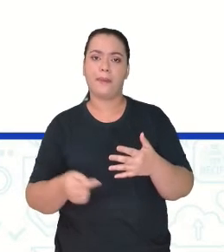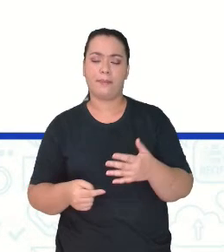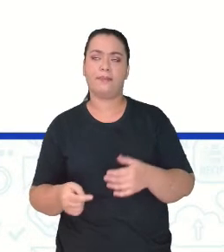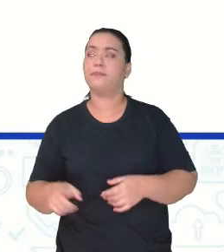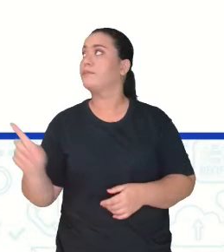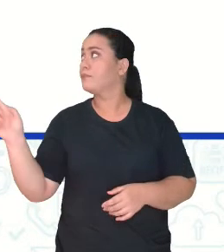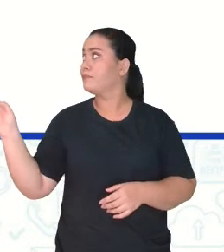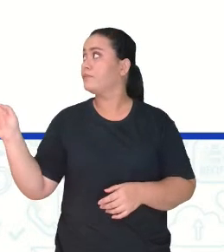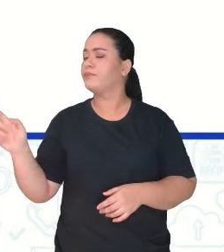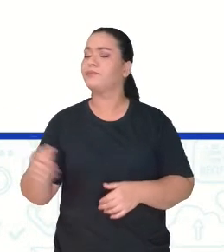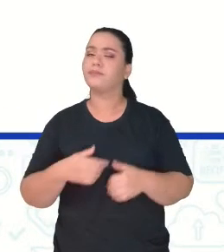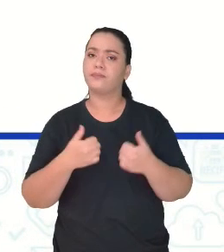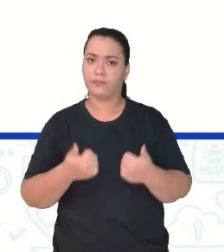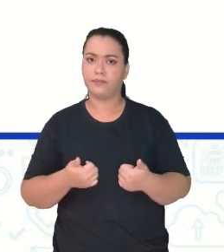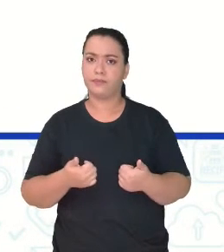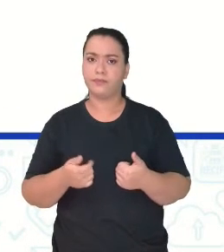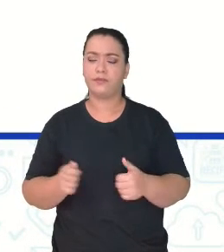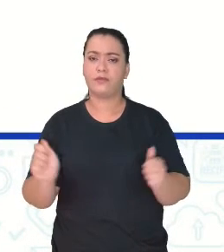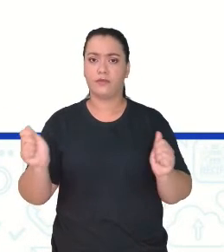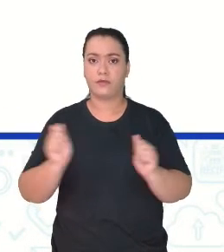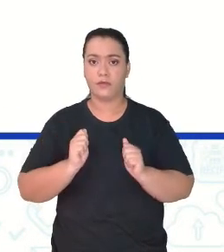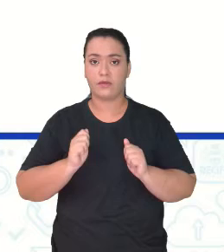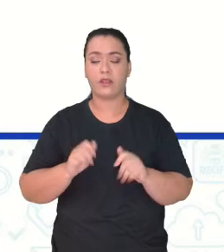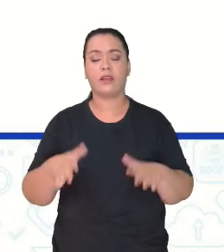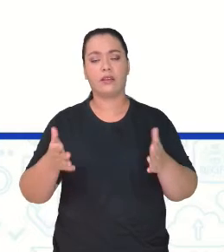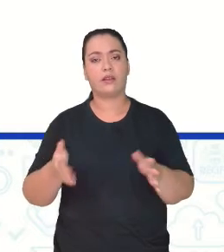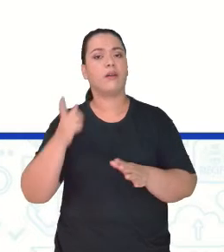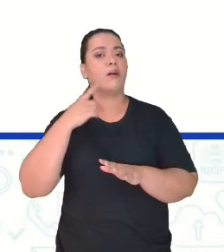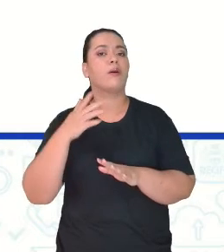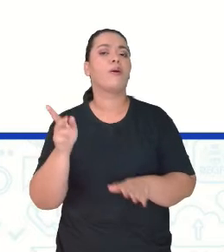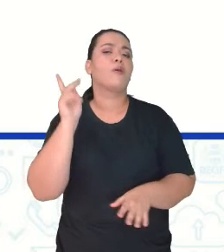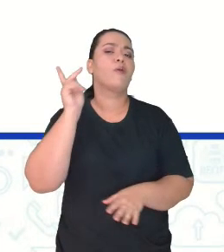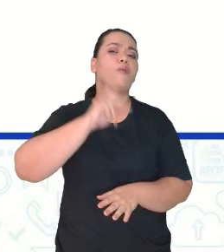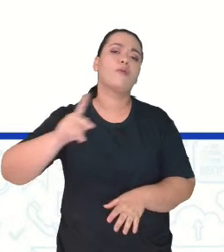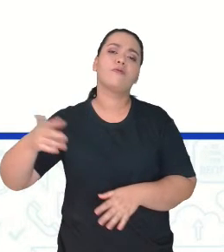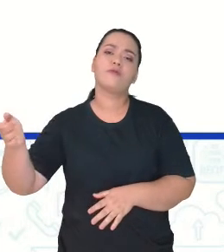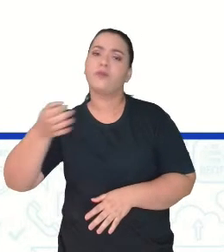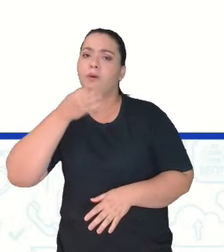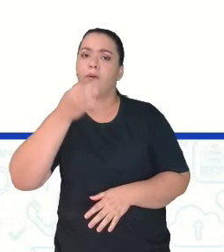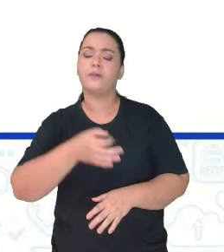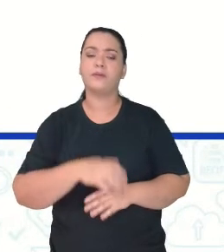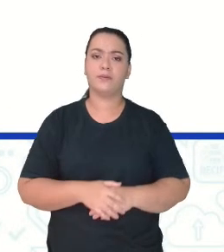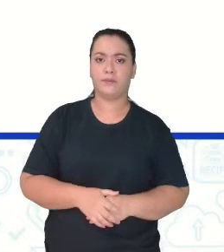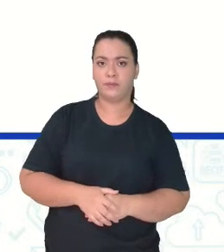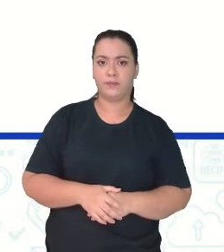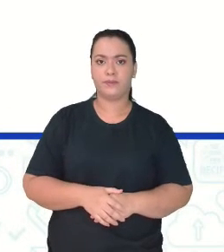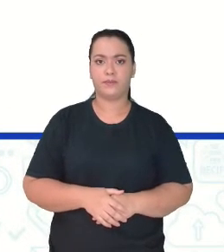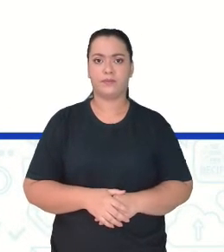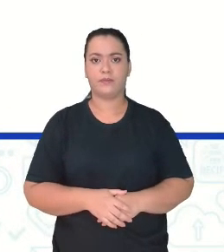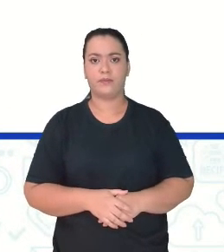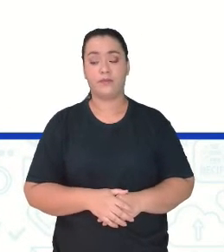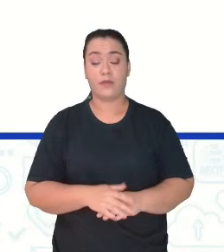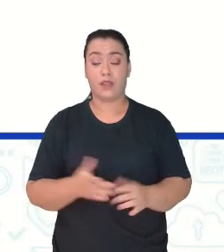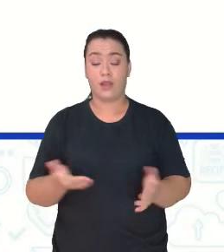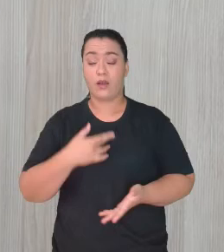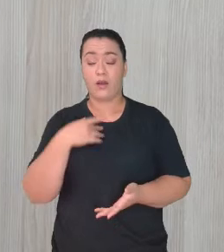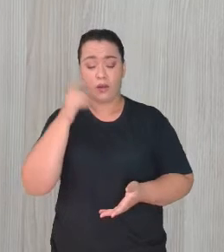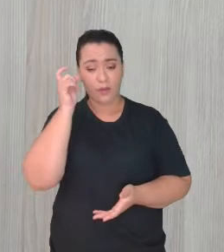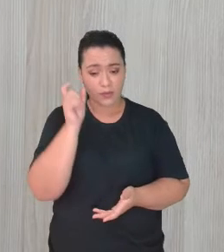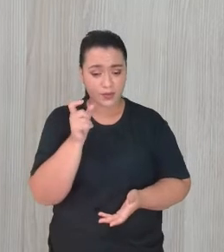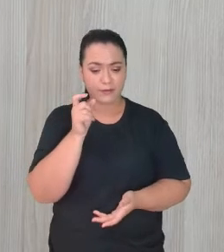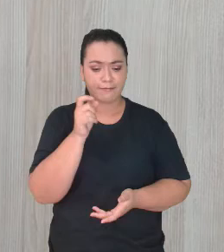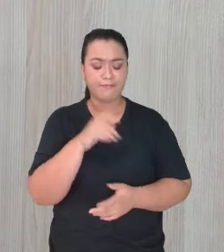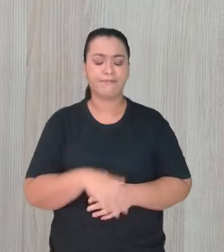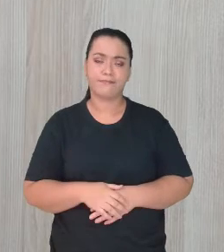passos. Tranquilinho aí, galera? Professor Ricardinho, comentários. Tá observando aqui, Pedro,